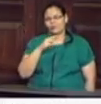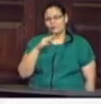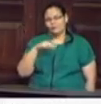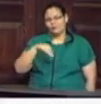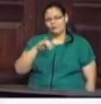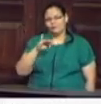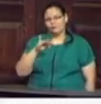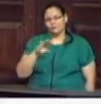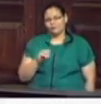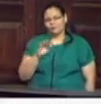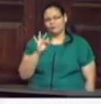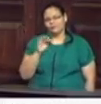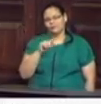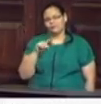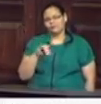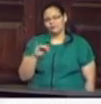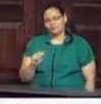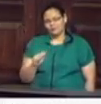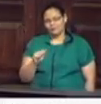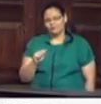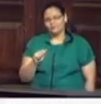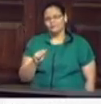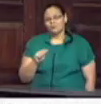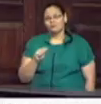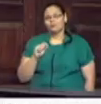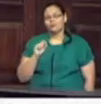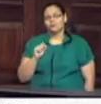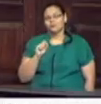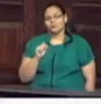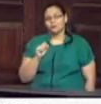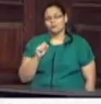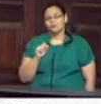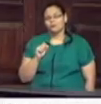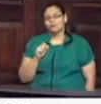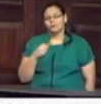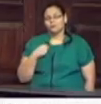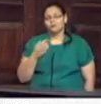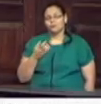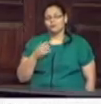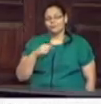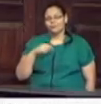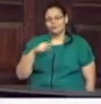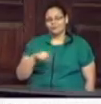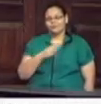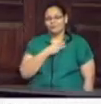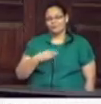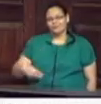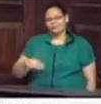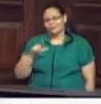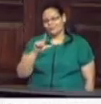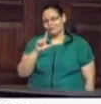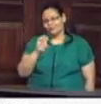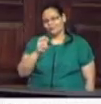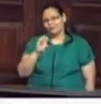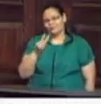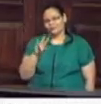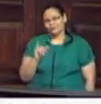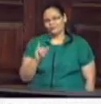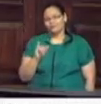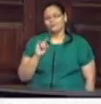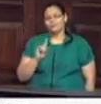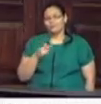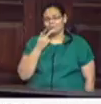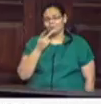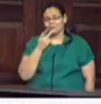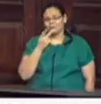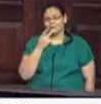gestão monetariamente ortodoxa de Joaquim Levy. De qualquer maneira, eu queria fazer essa contextualização, mas sobretudo dizer que